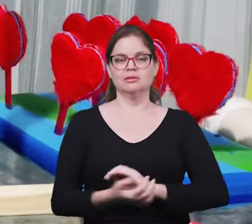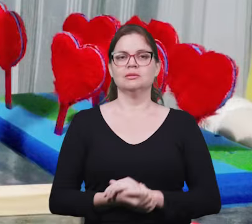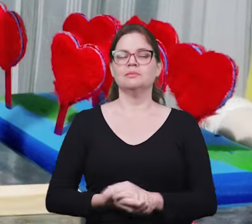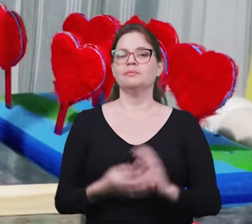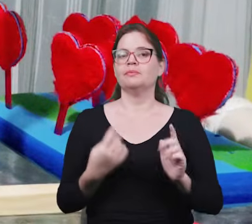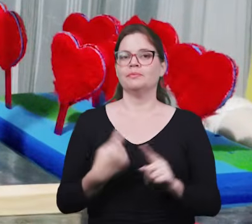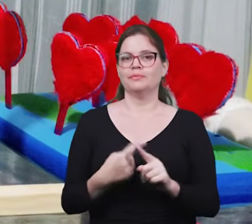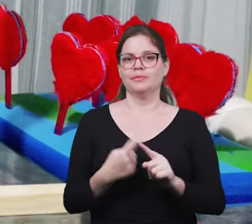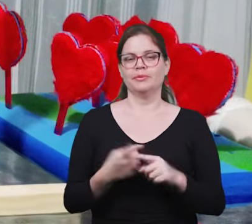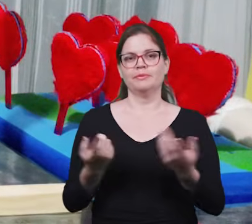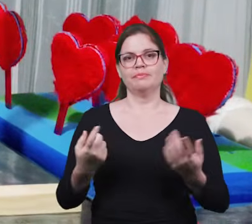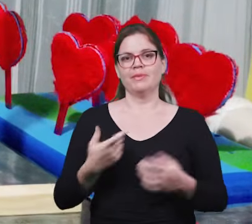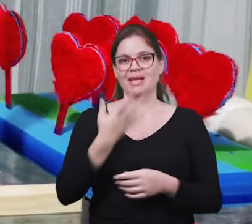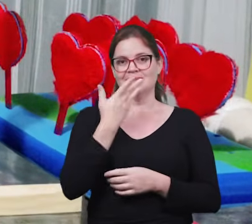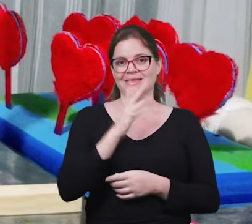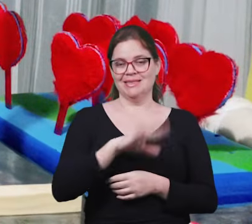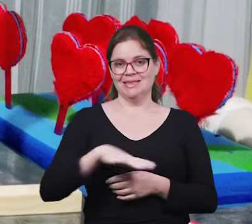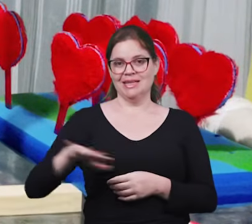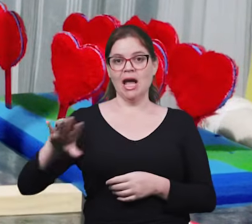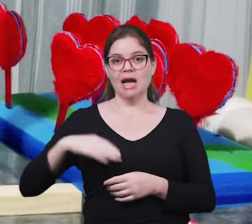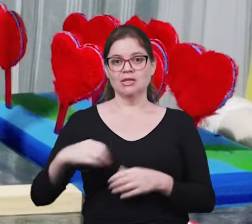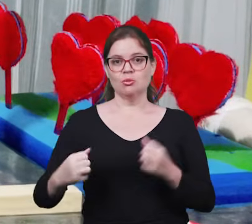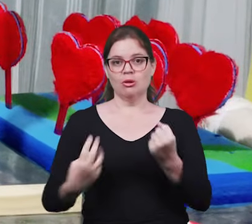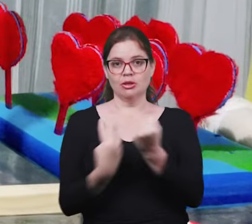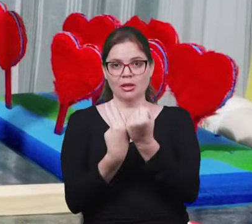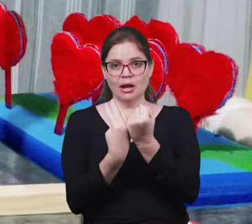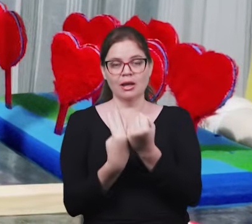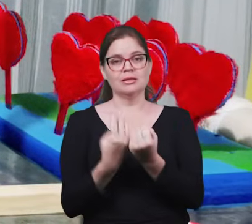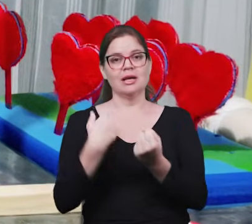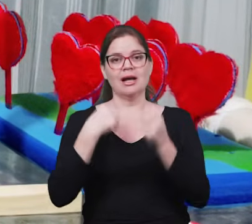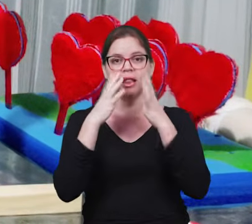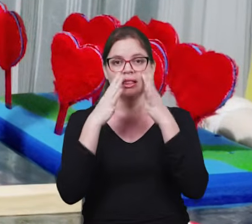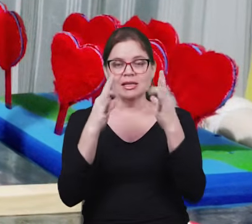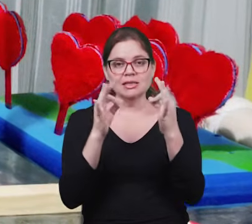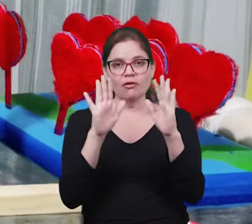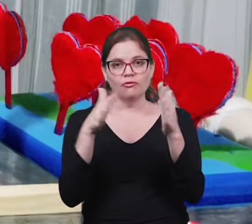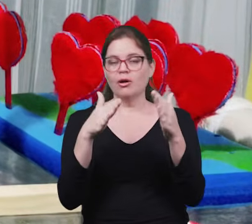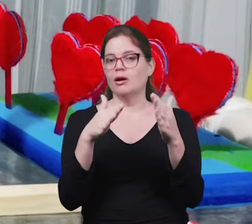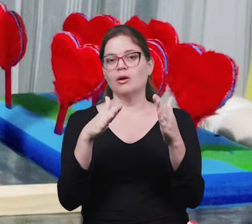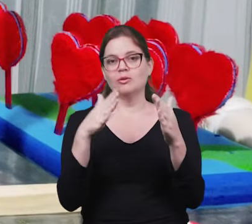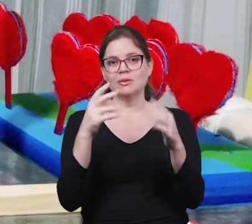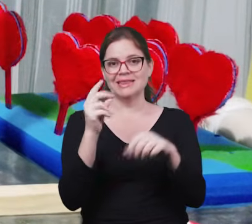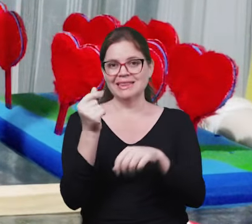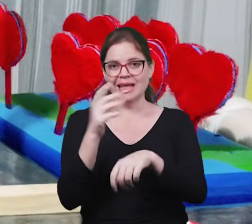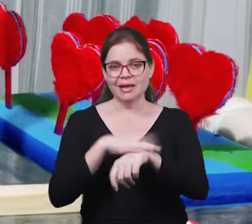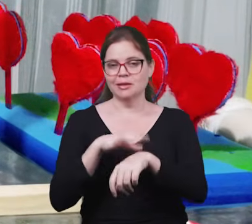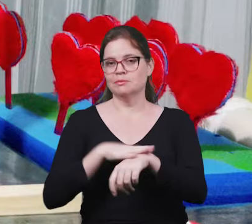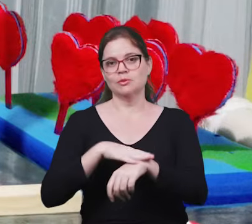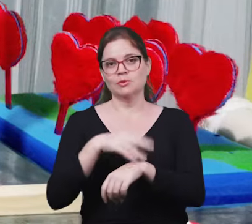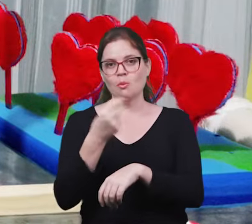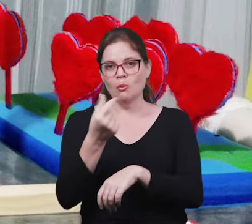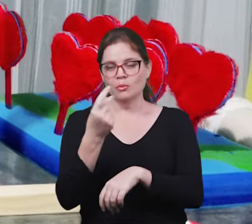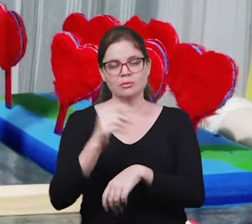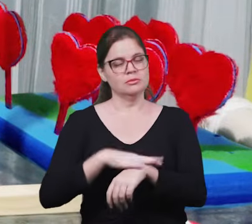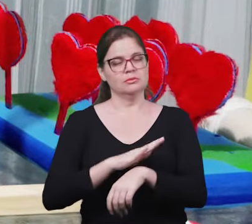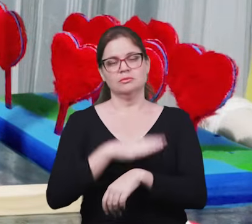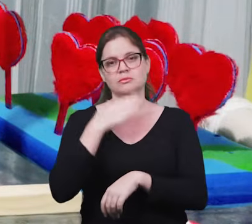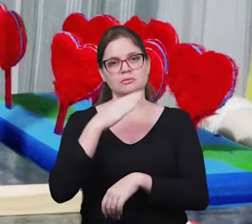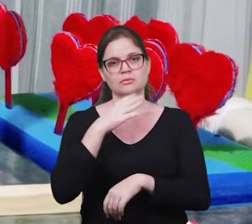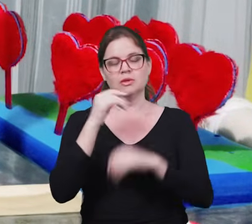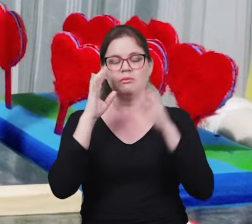acessibilidade, elas têm pouco foco, pouca atenção. Elas não conseguem ficar muito tempo ali no ambiente de ensino com a